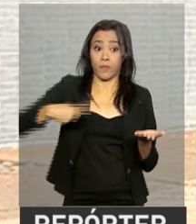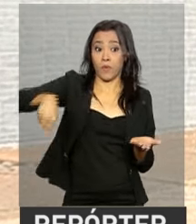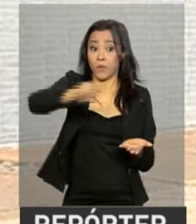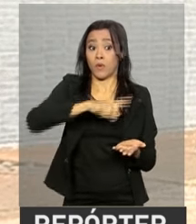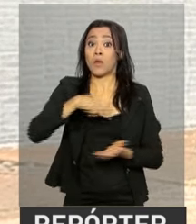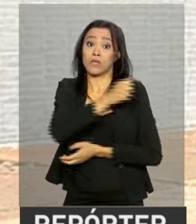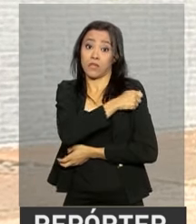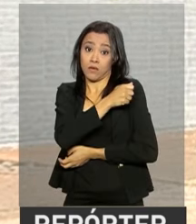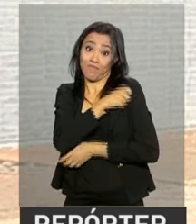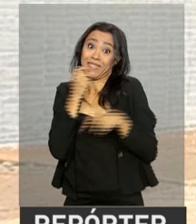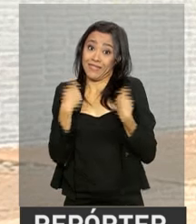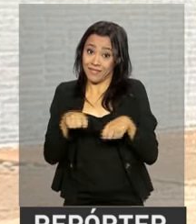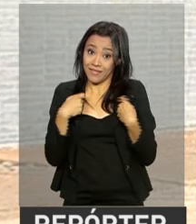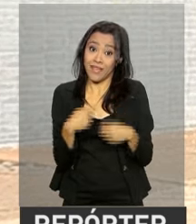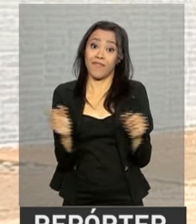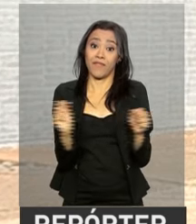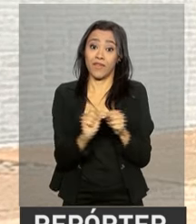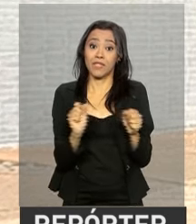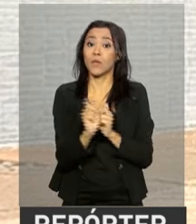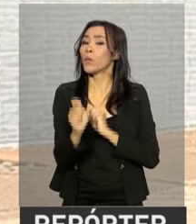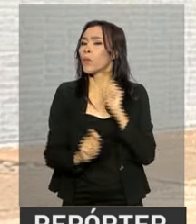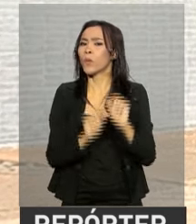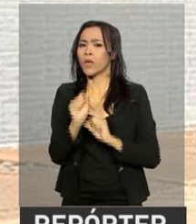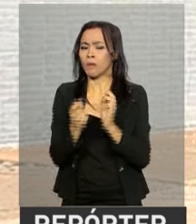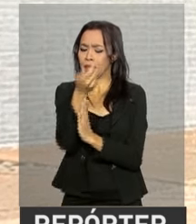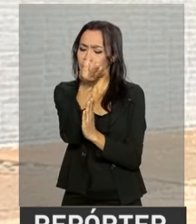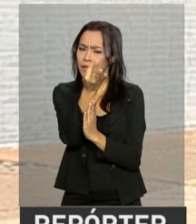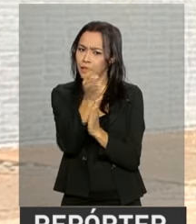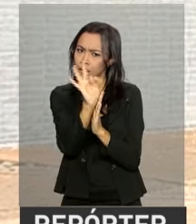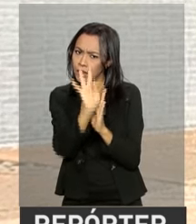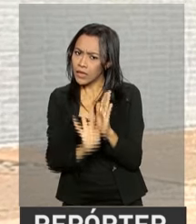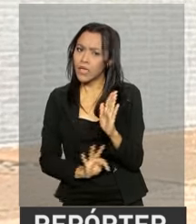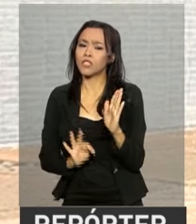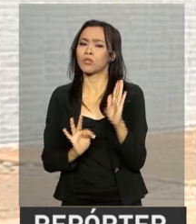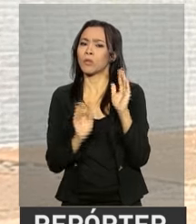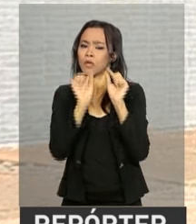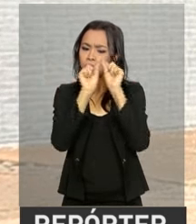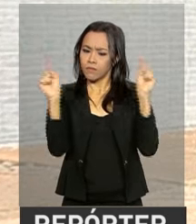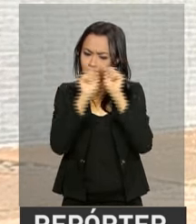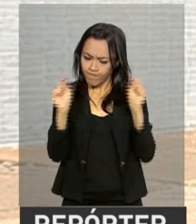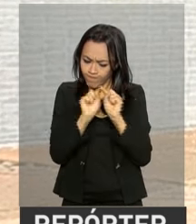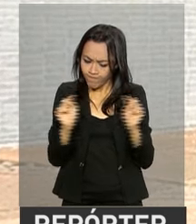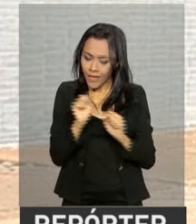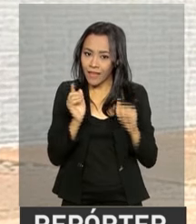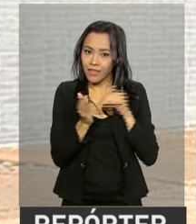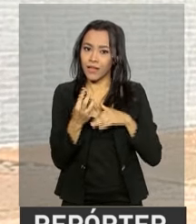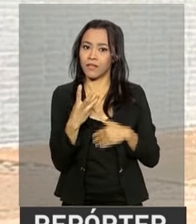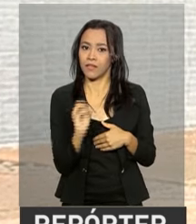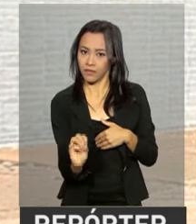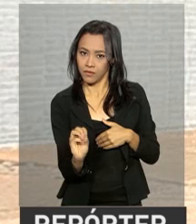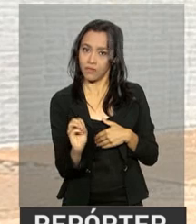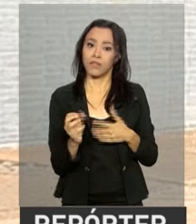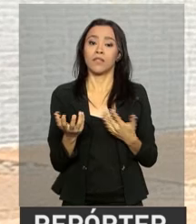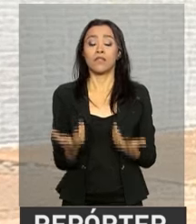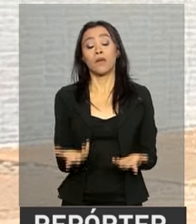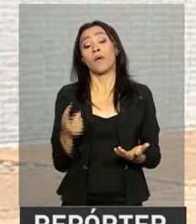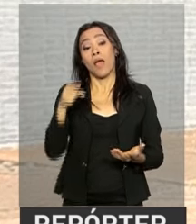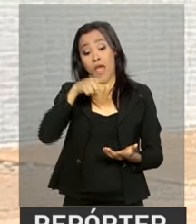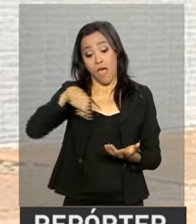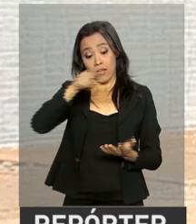tinham aí, deviam fazer um texto de no máximo 30 linhas. E essas redações, elas vão